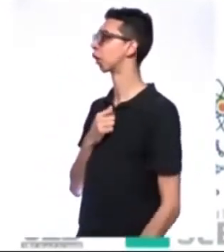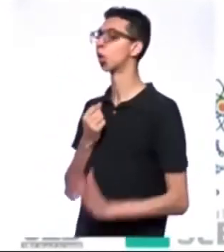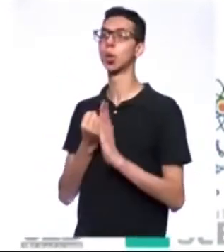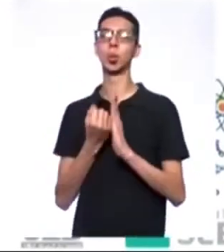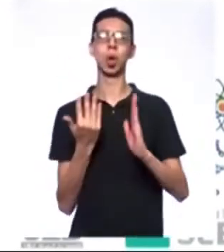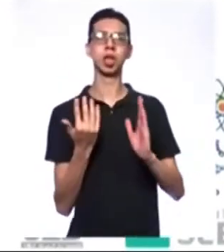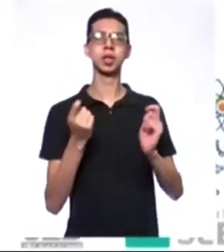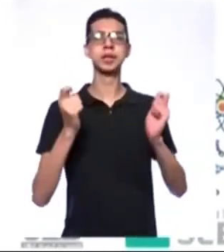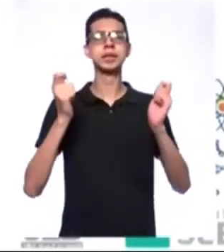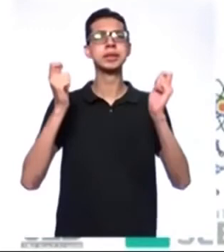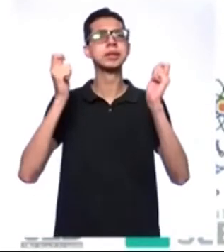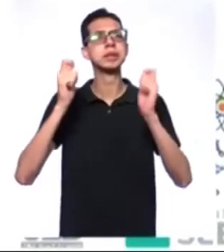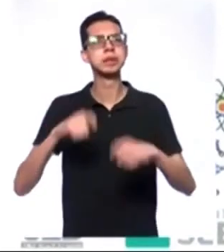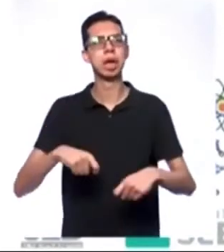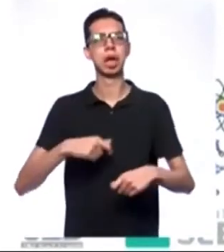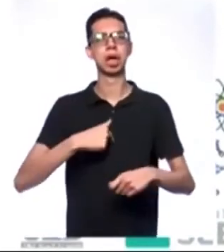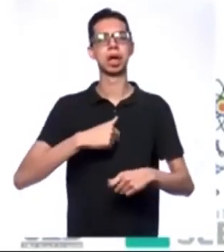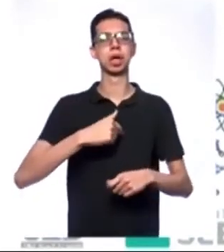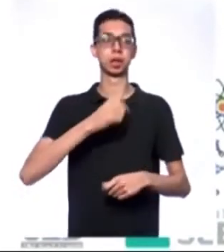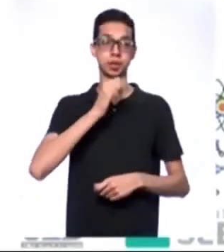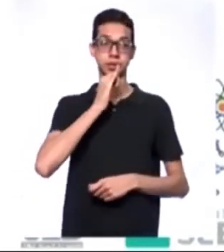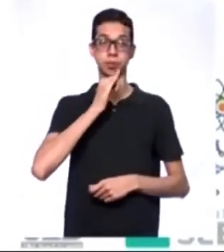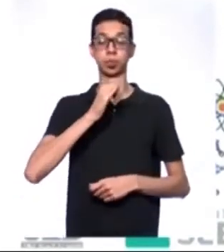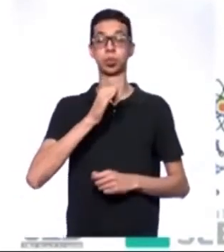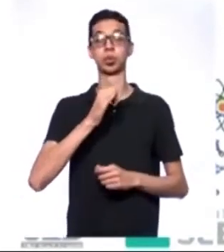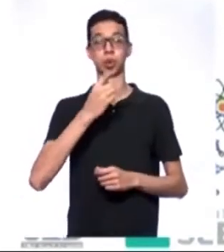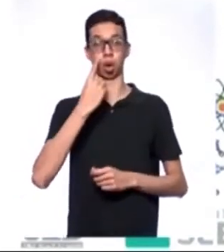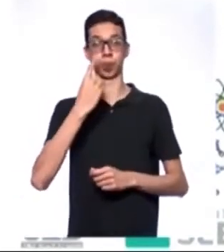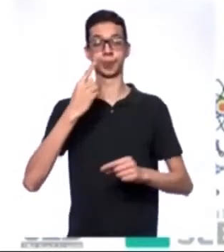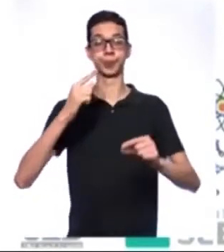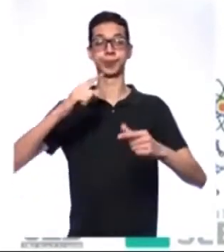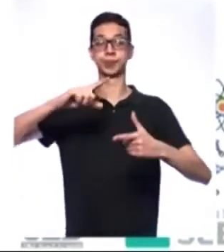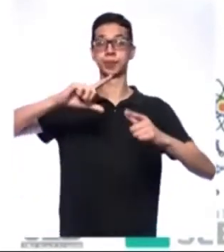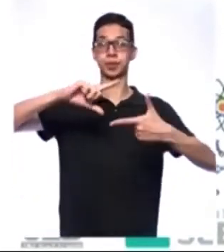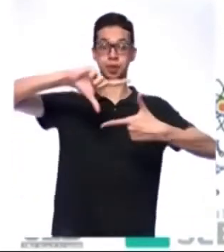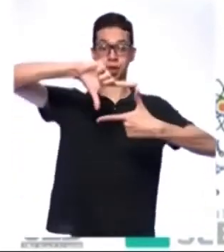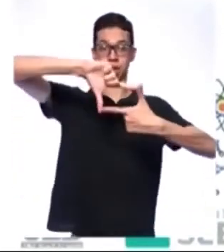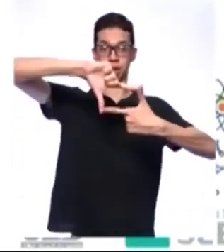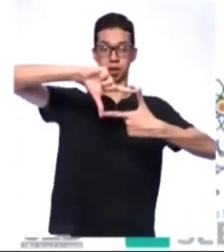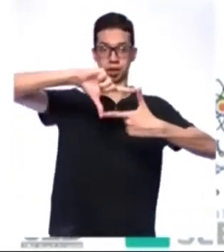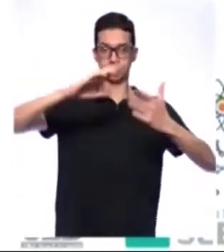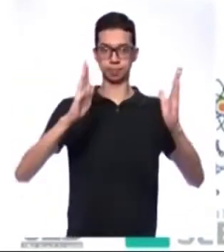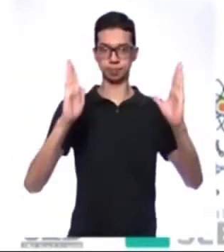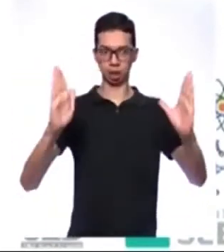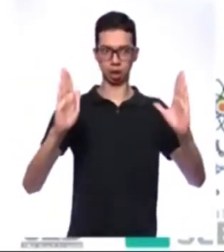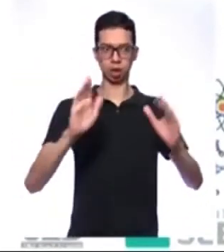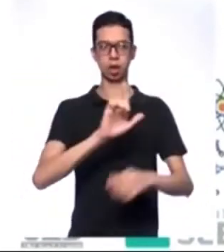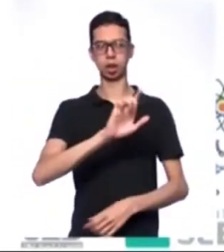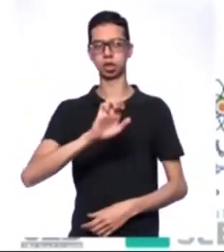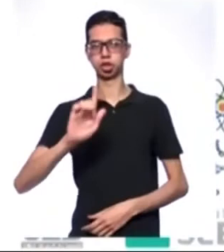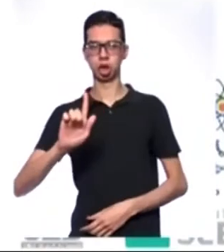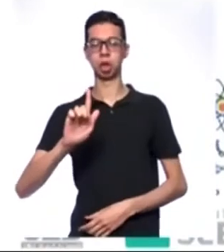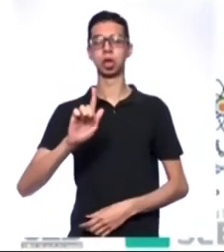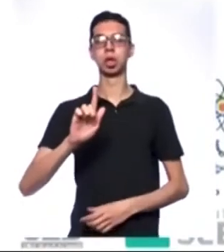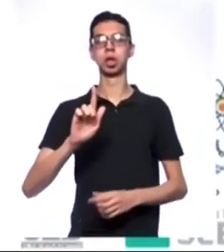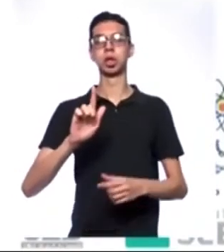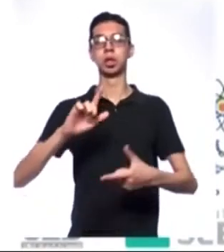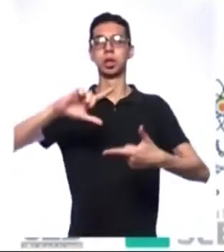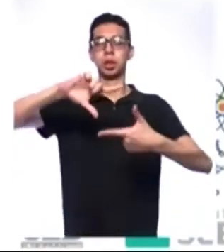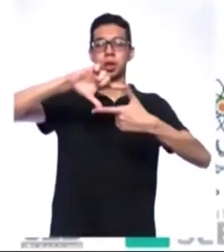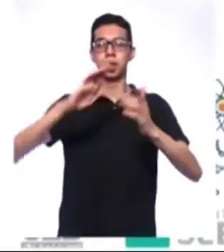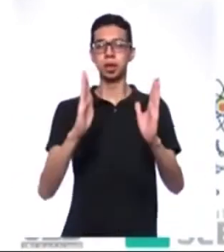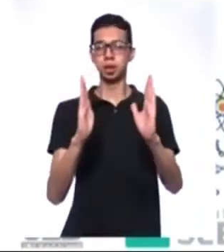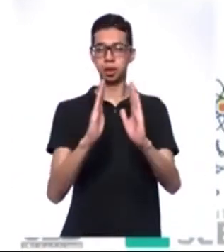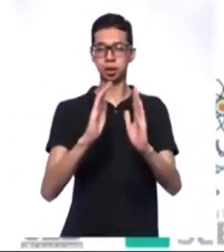se você contar tenho do cão do LG tem um bloquinho dos e o DOC do Ó e um pouquinho do